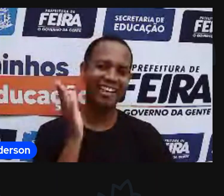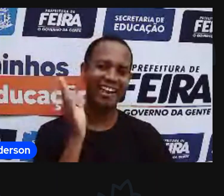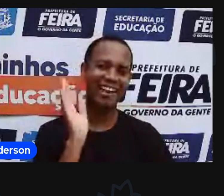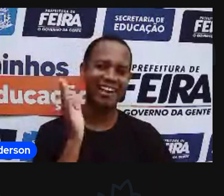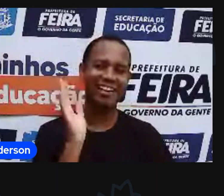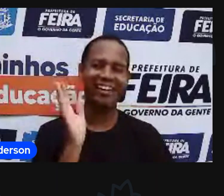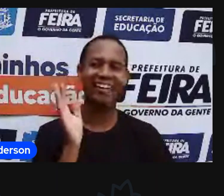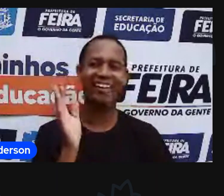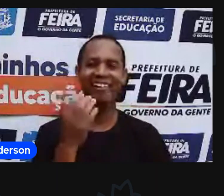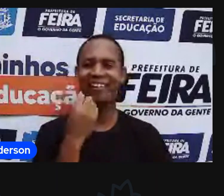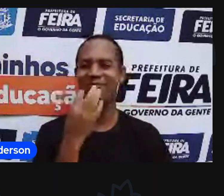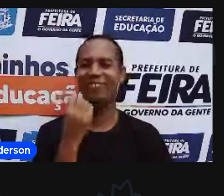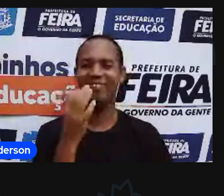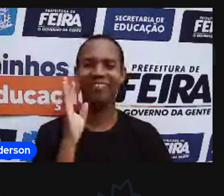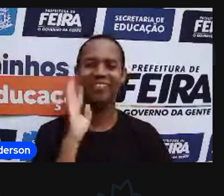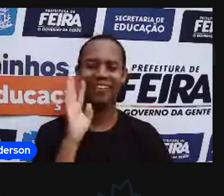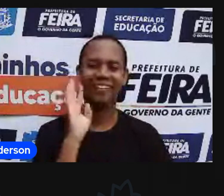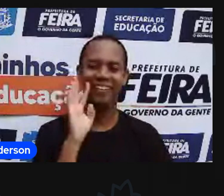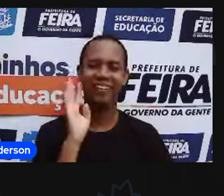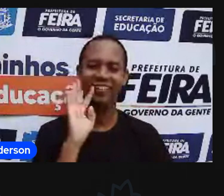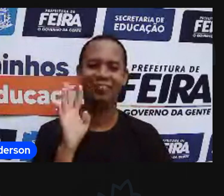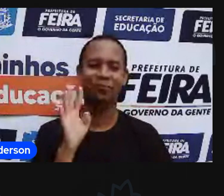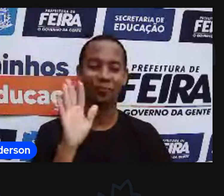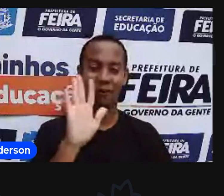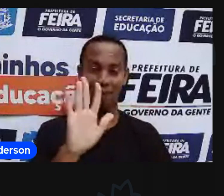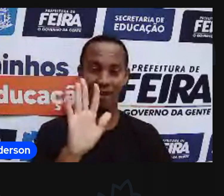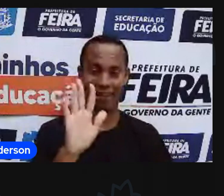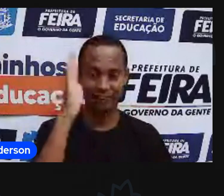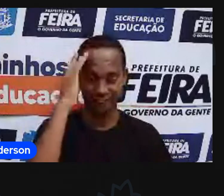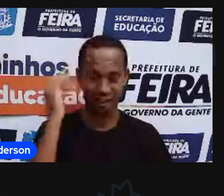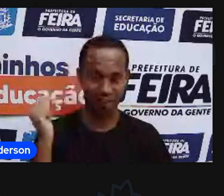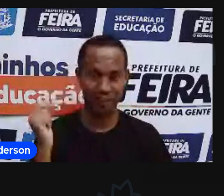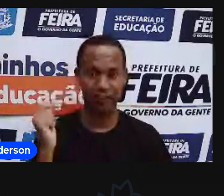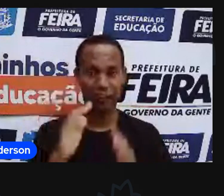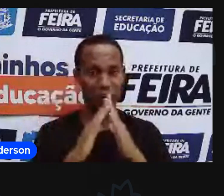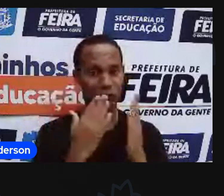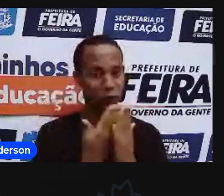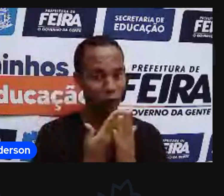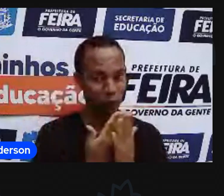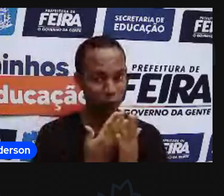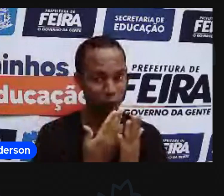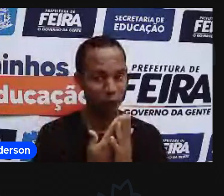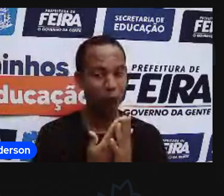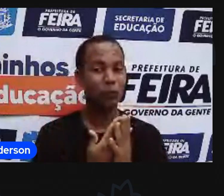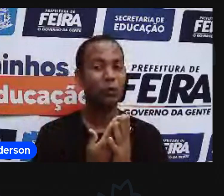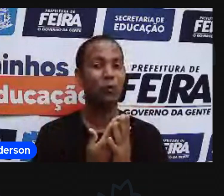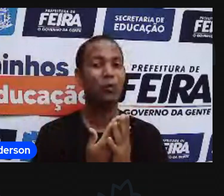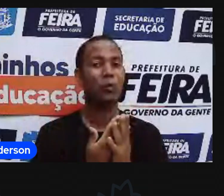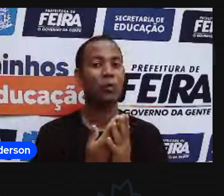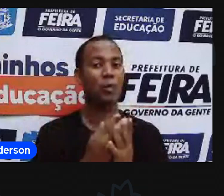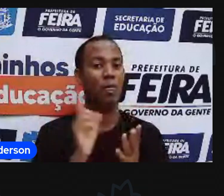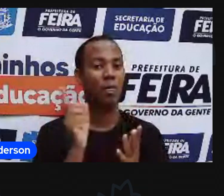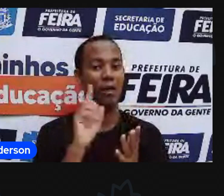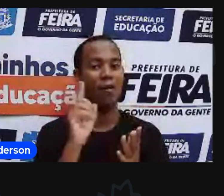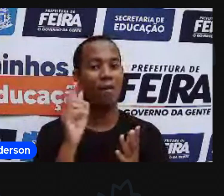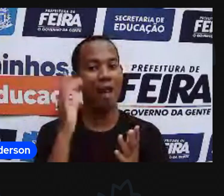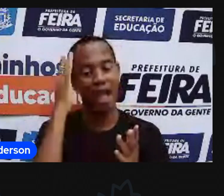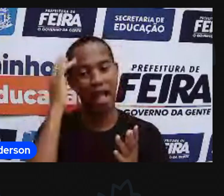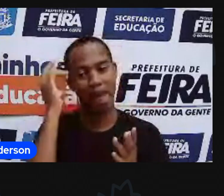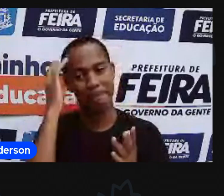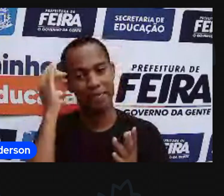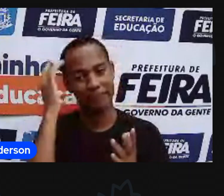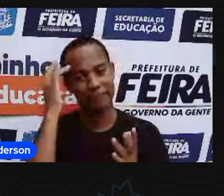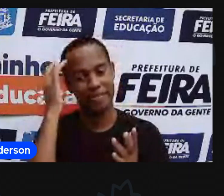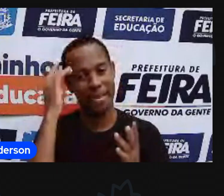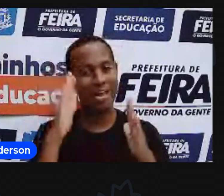Sextou! Sextou! Mas amanhã é dia letivo? Não, porque amanhã é feriado, gente. Então é